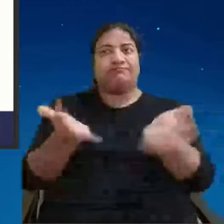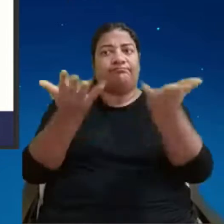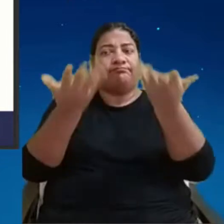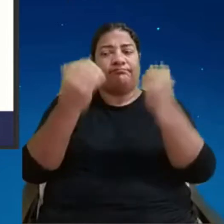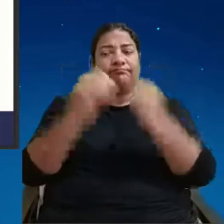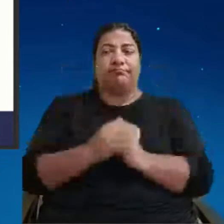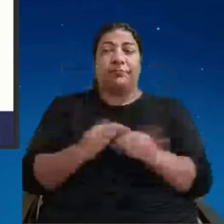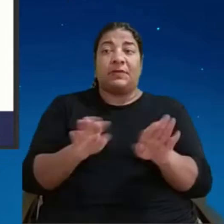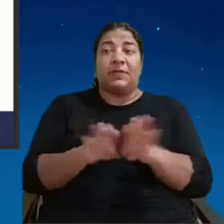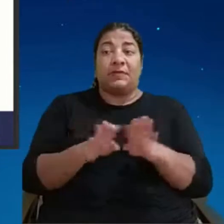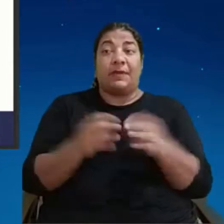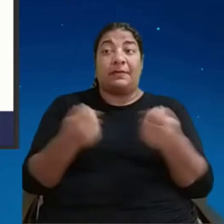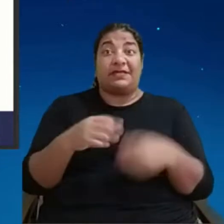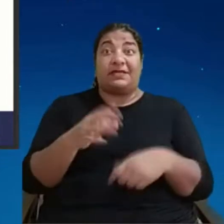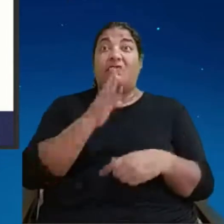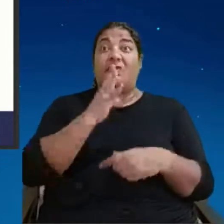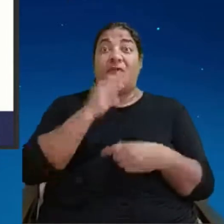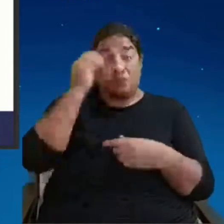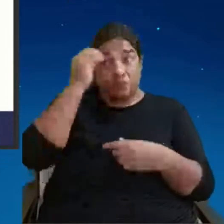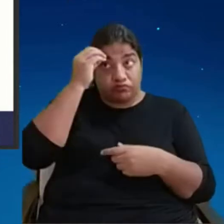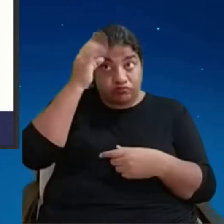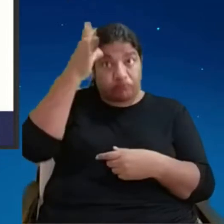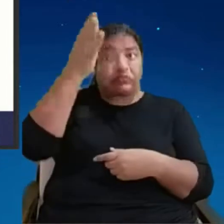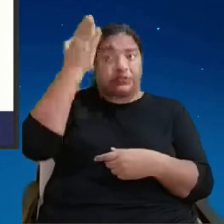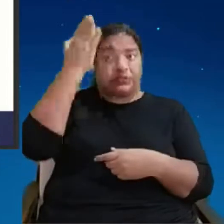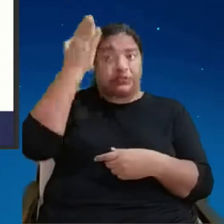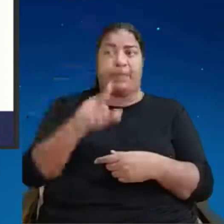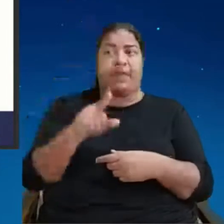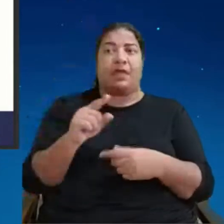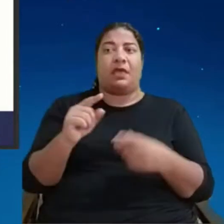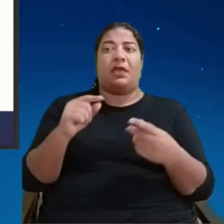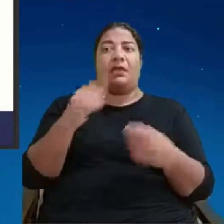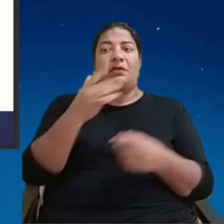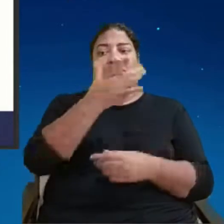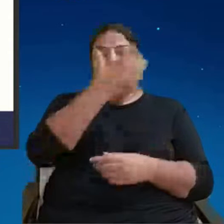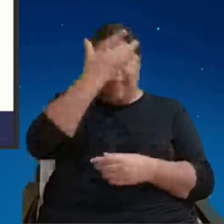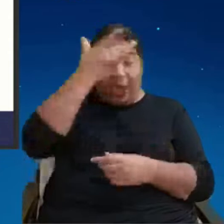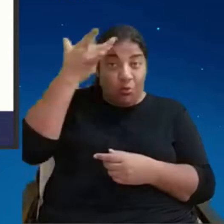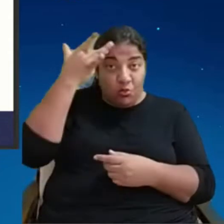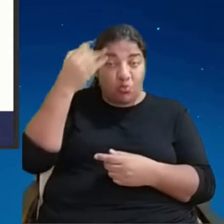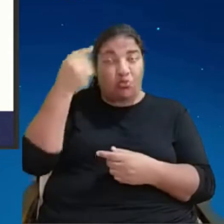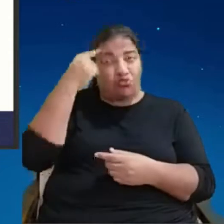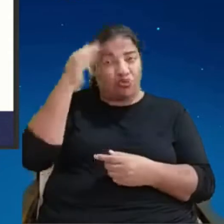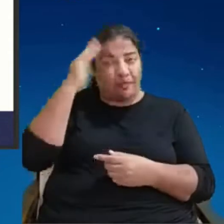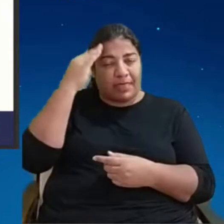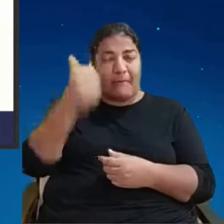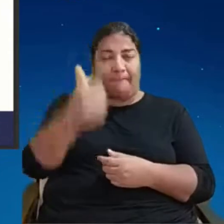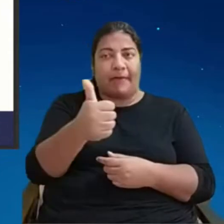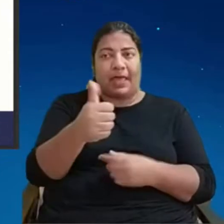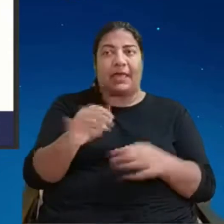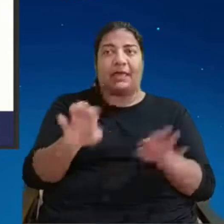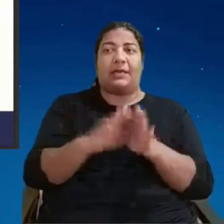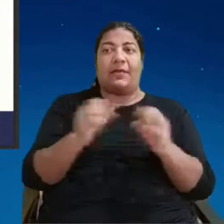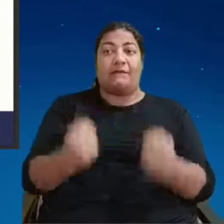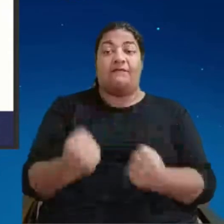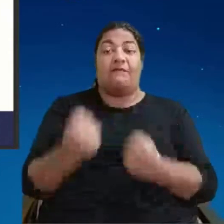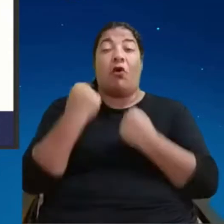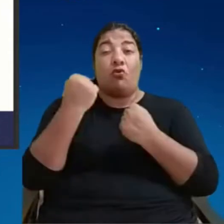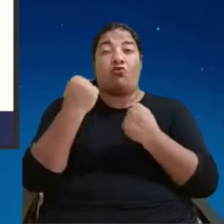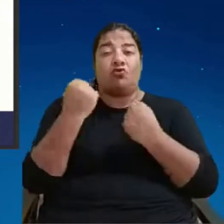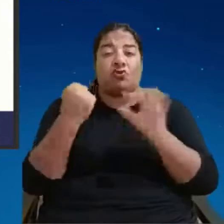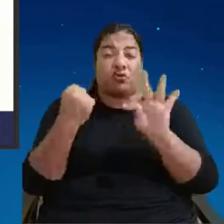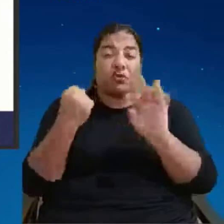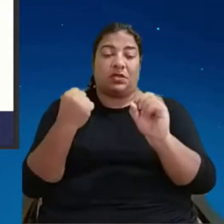trazer conhecimento, eu tenho que trazer saúde mental, eu tenho que ter força, eu tenho que ter tônus. Como é que eu